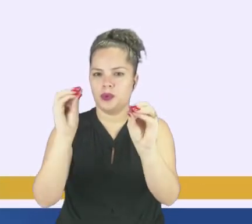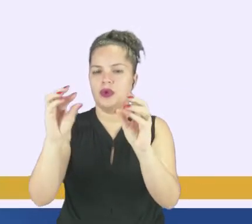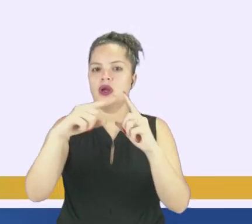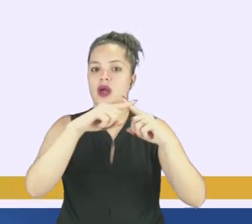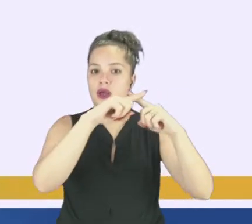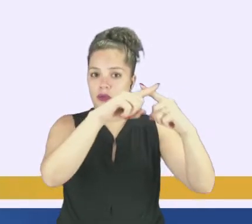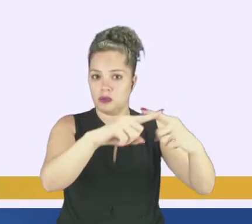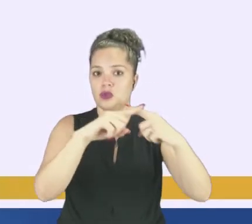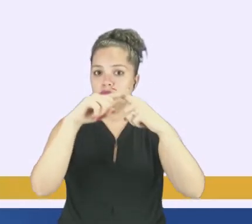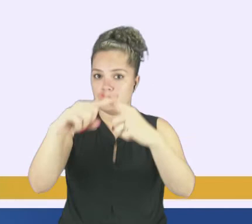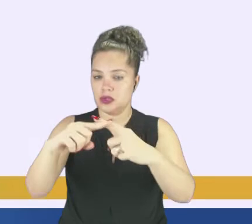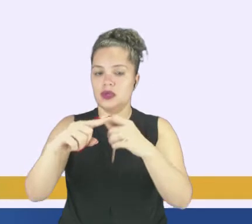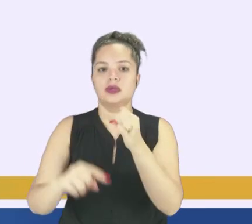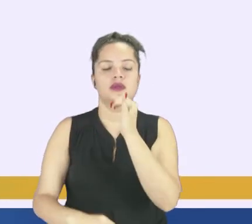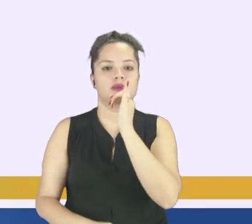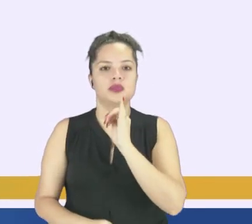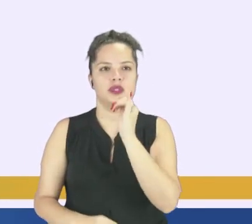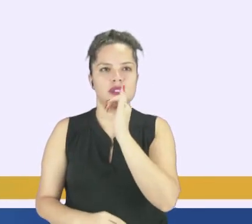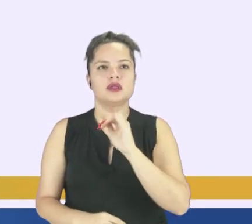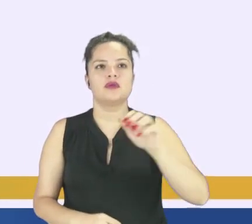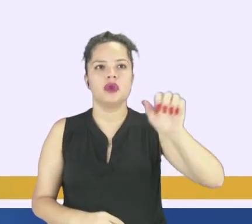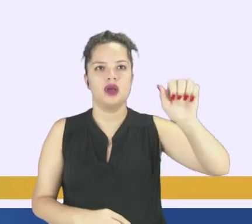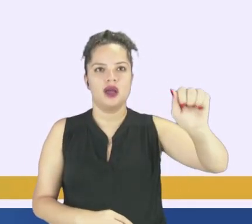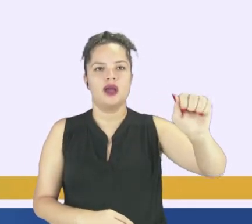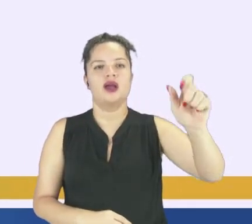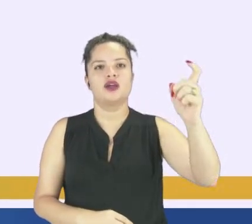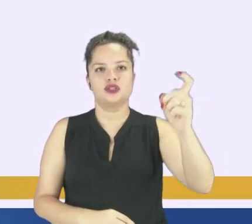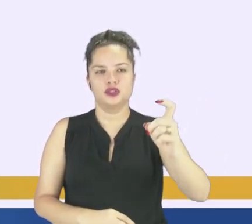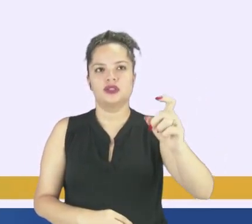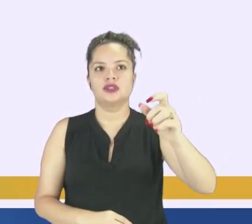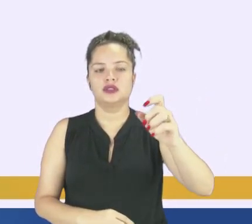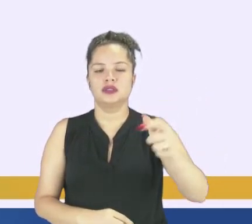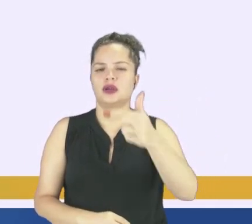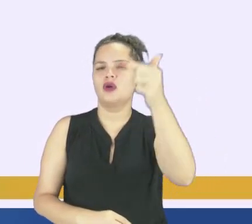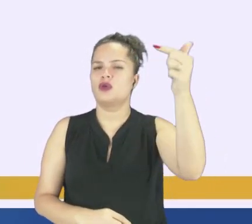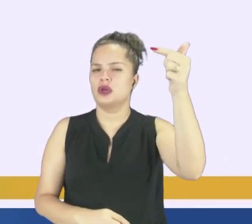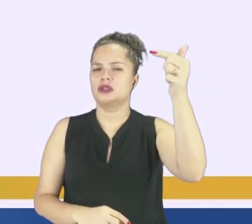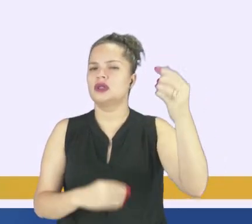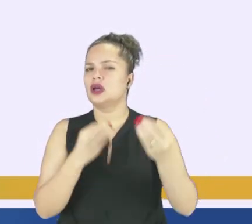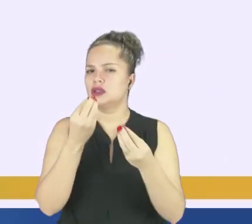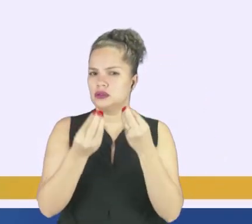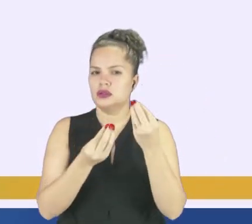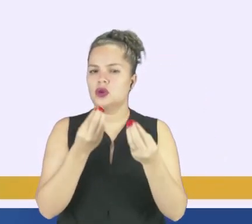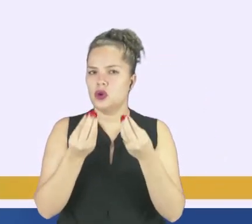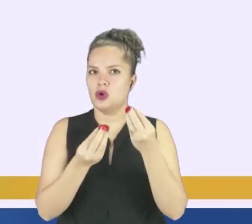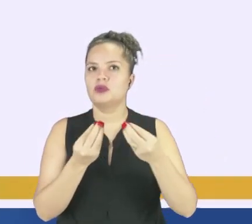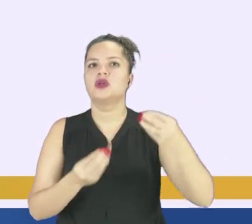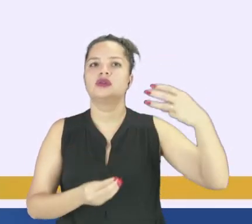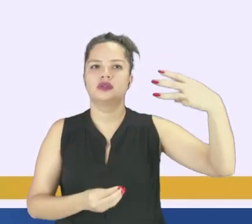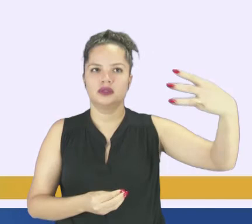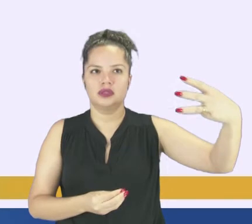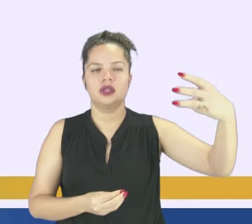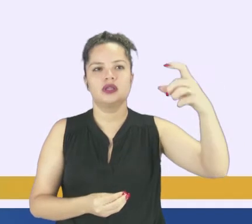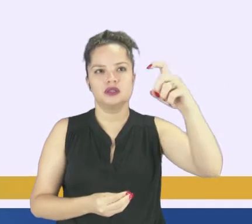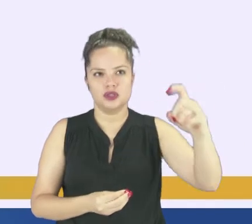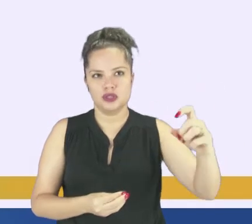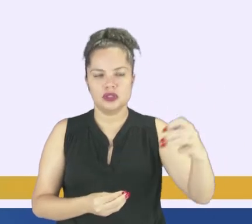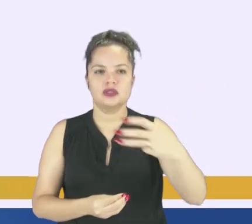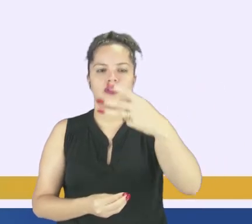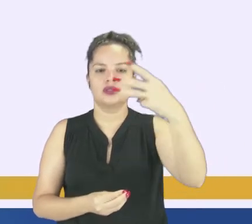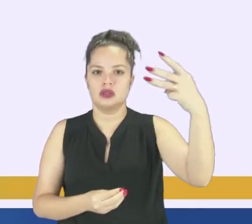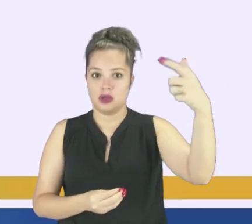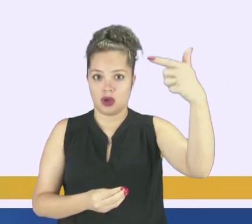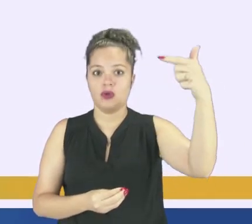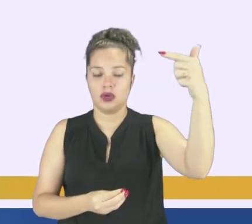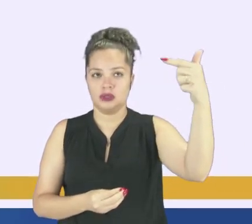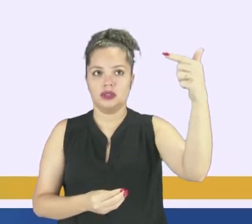termos. Por exemplo, ax ao quadrado, e aí vou fazer o produto com 3x ao quadrado do